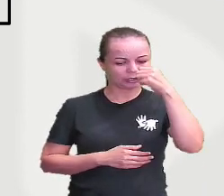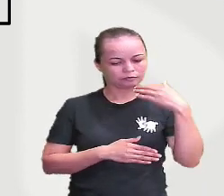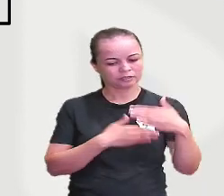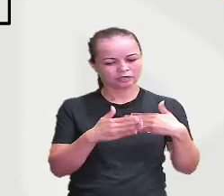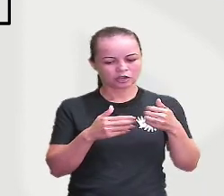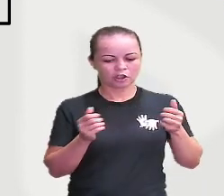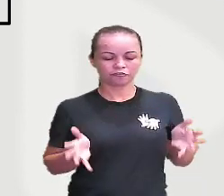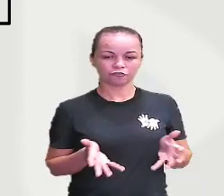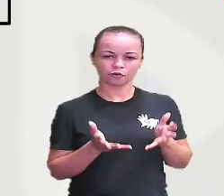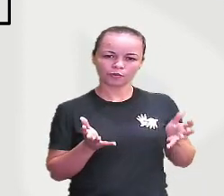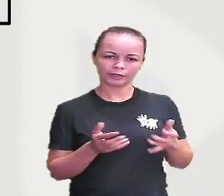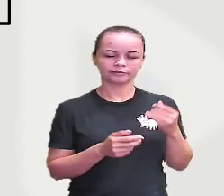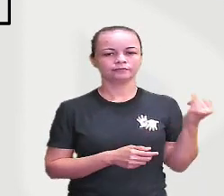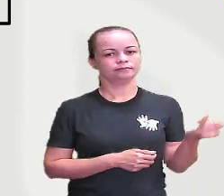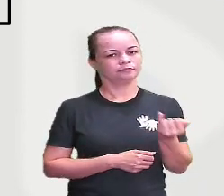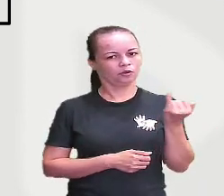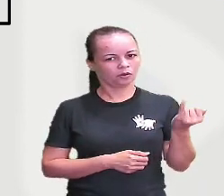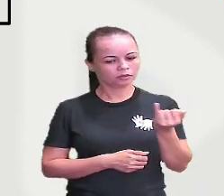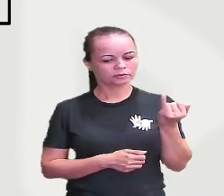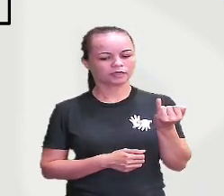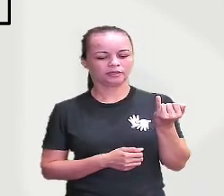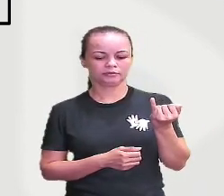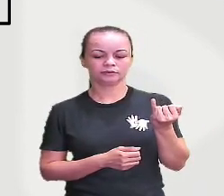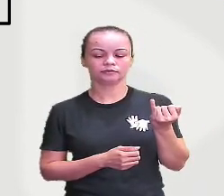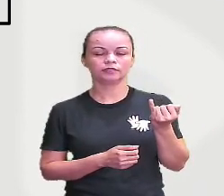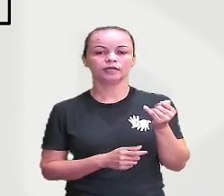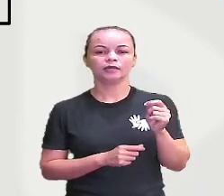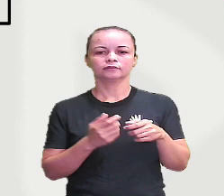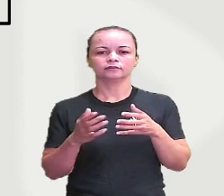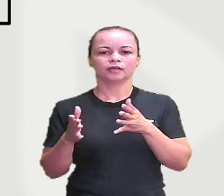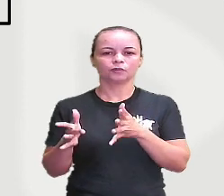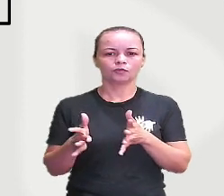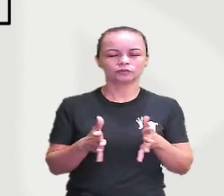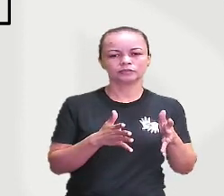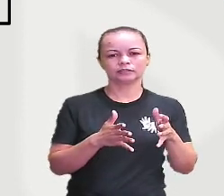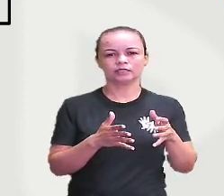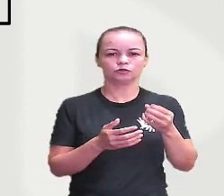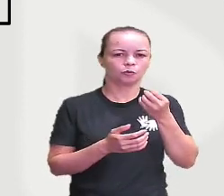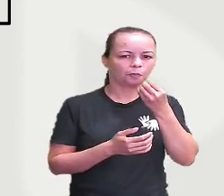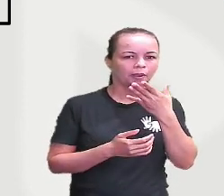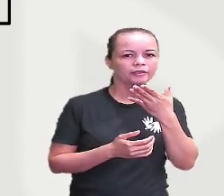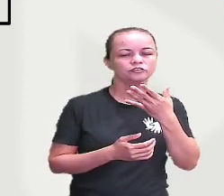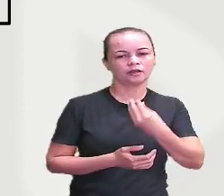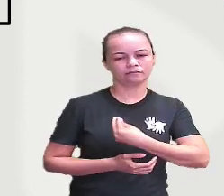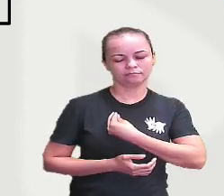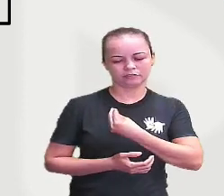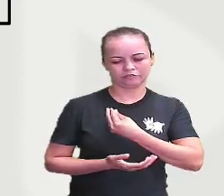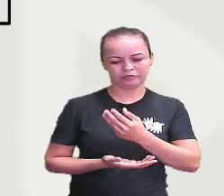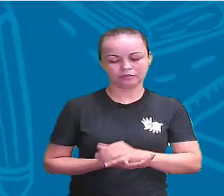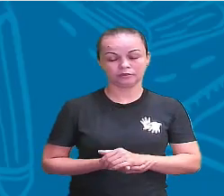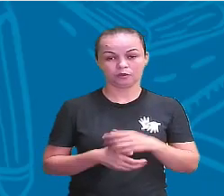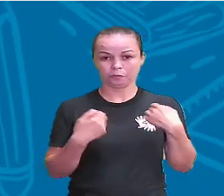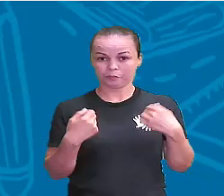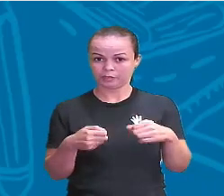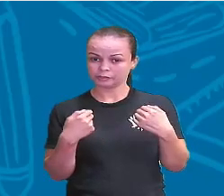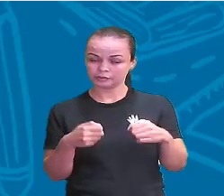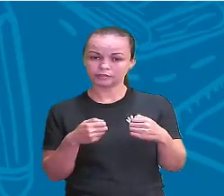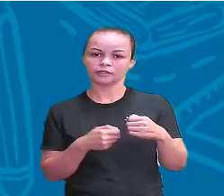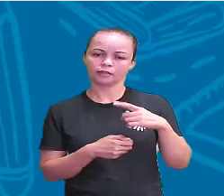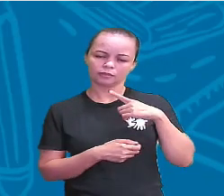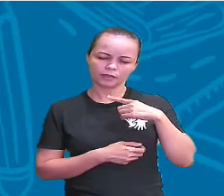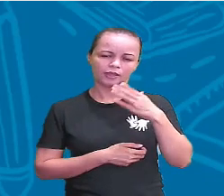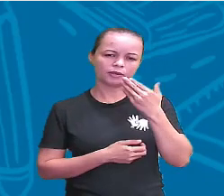uma influência importante na condição do nosso bem-estar. Tá certo? Portanto, a gente precisa sim ter uma